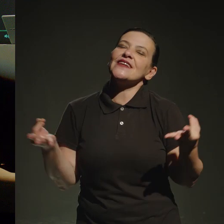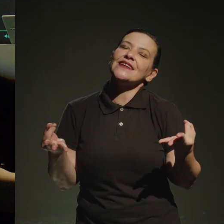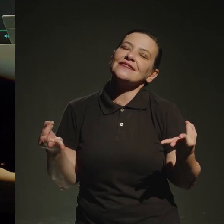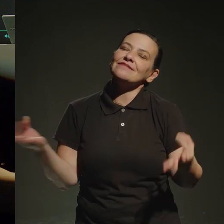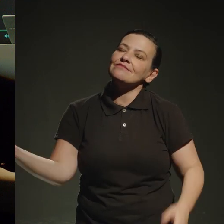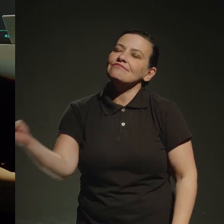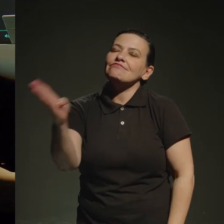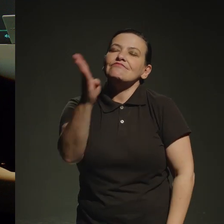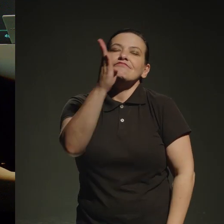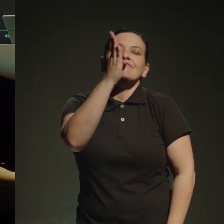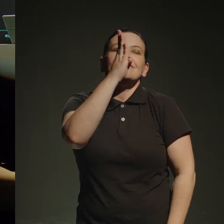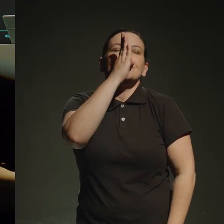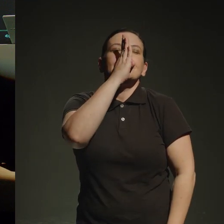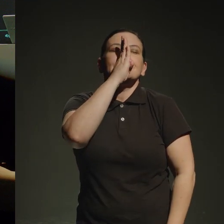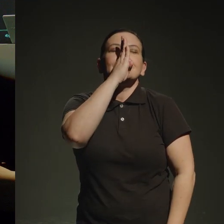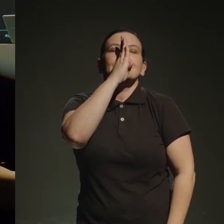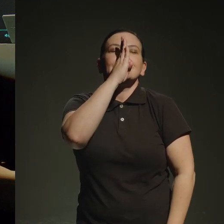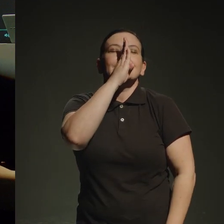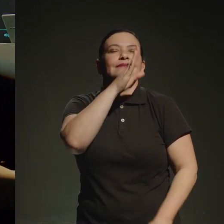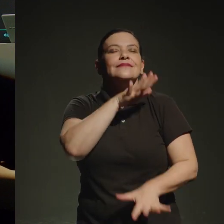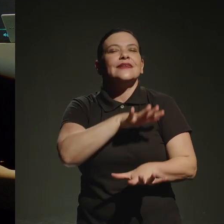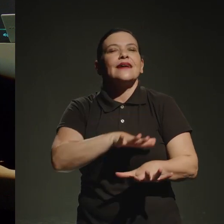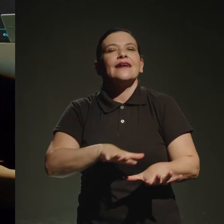mais perfeito e absoluto